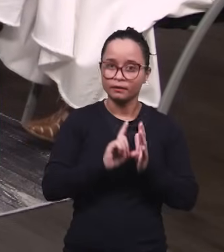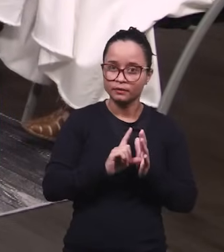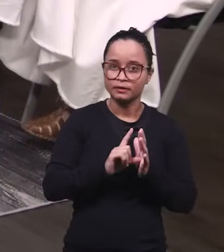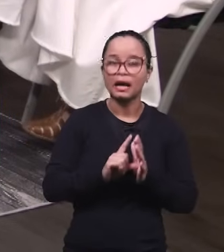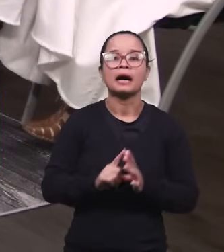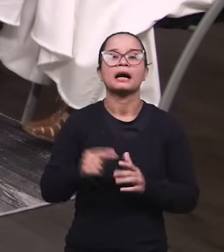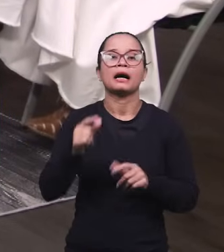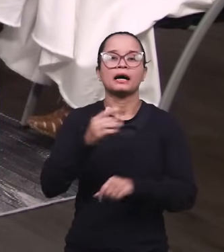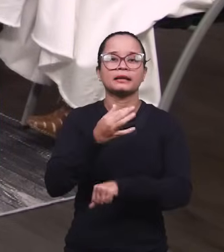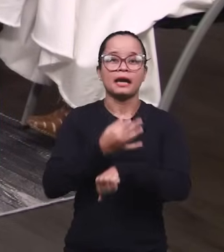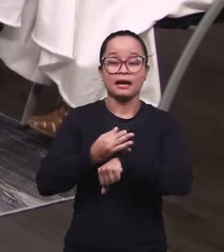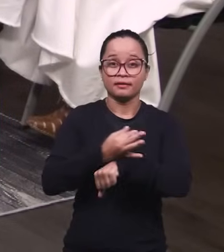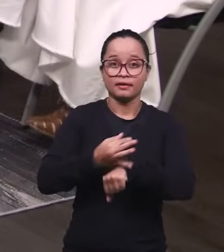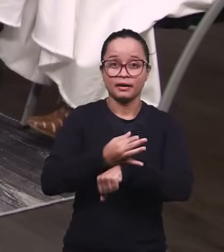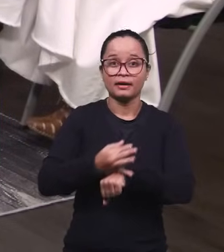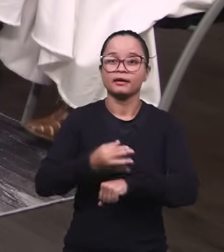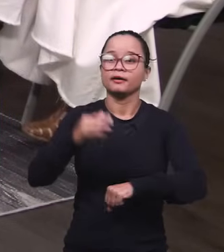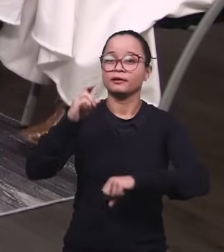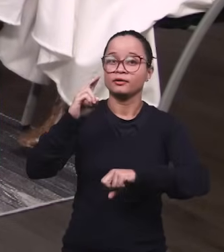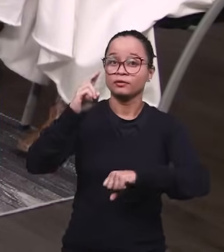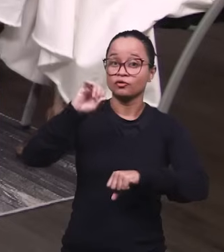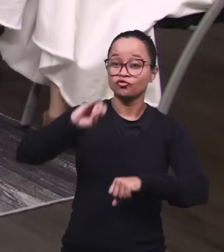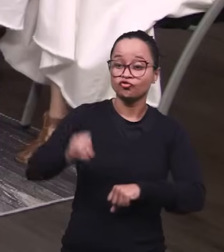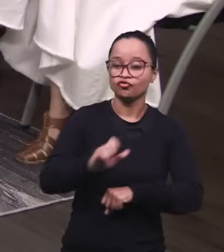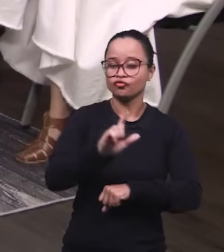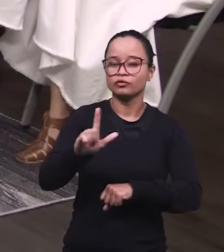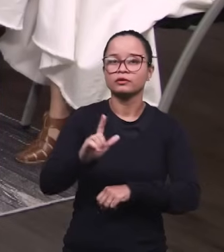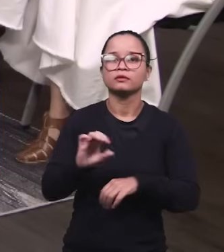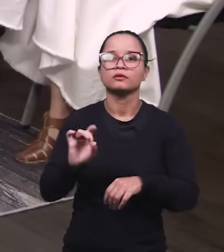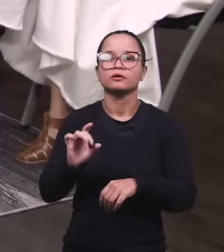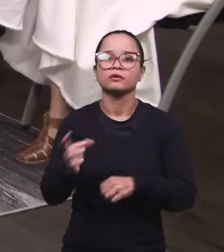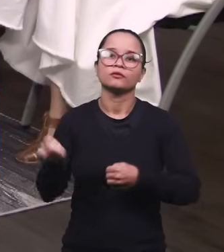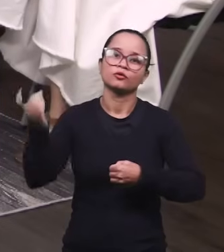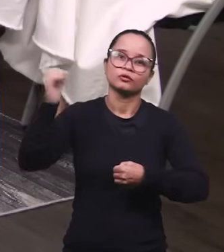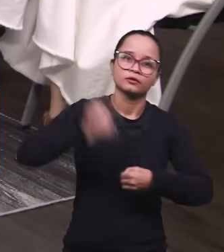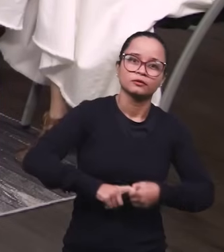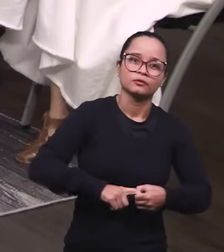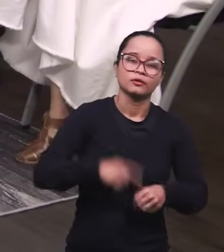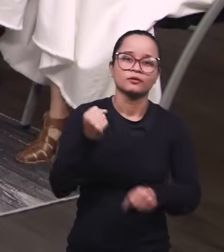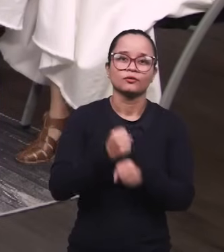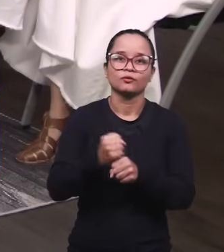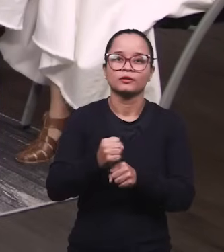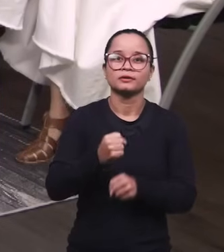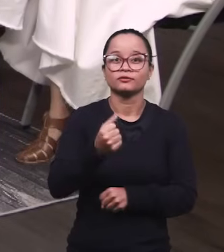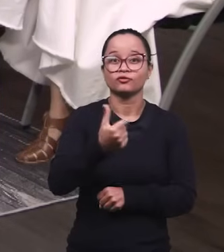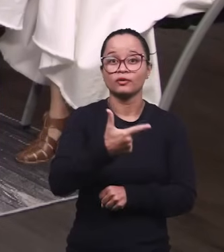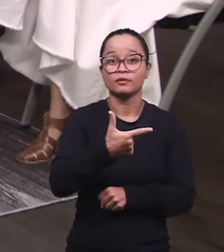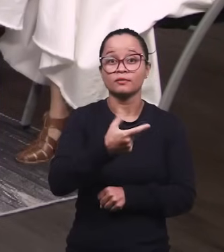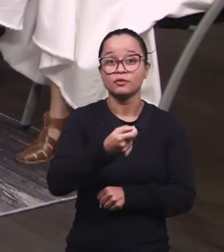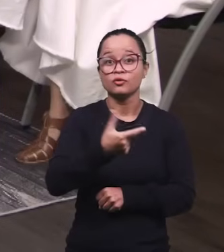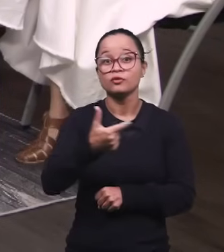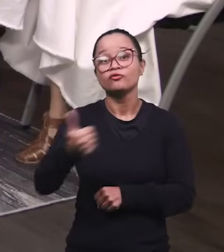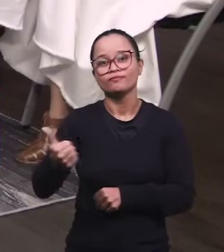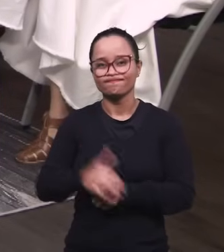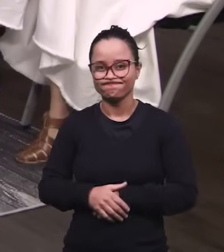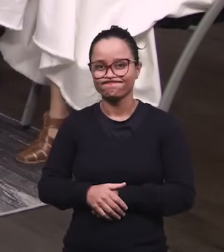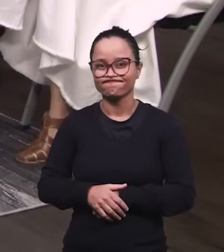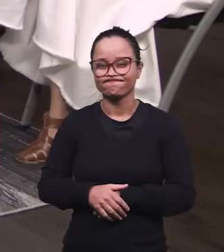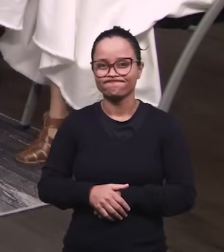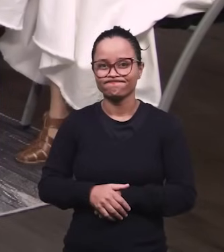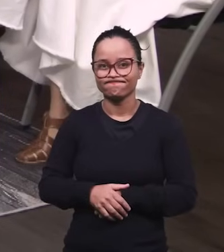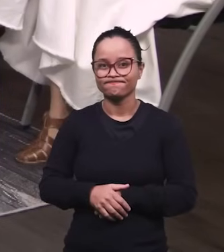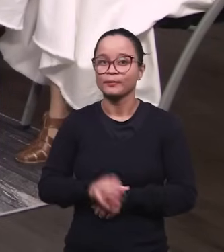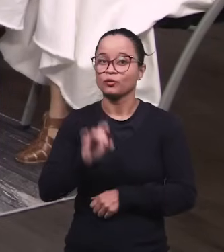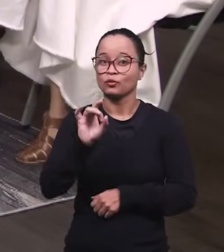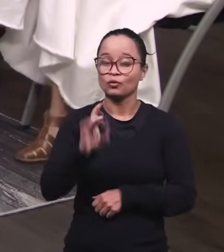as férias de julho. E nisso, nós voltamos só em 2021, lá para maio. E